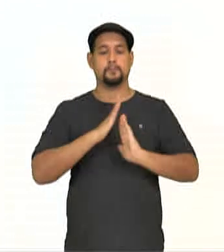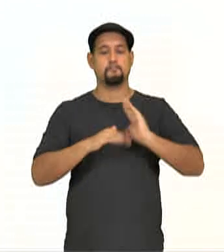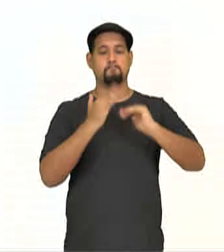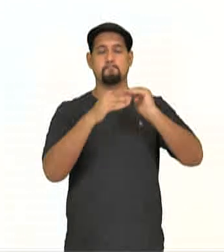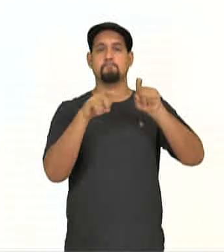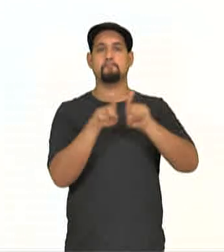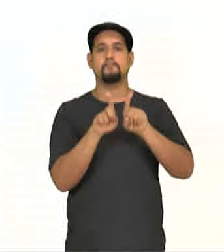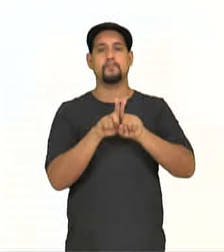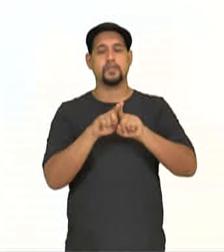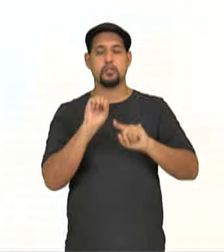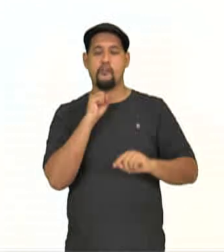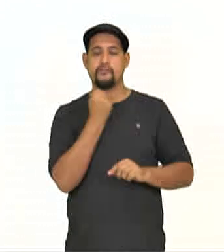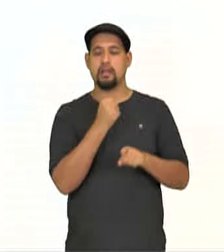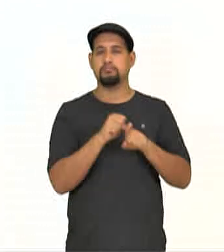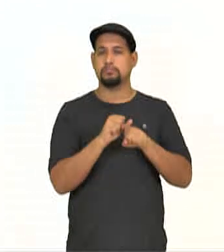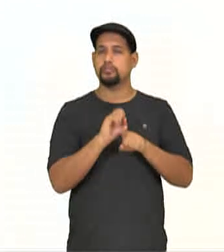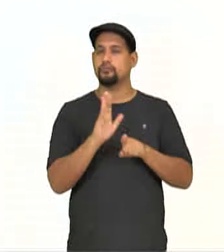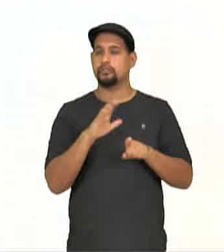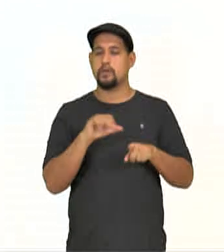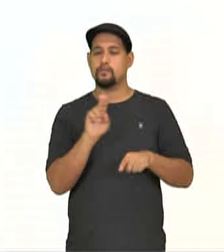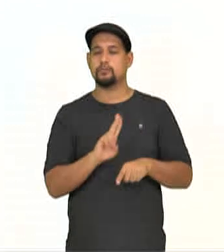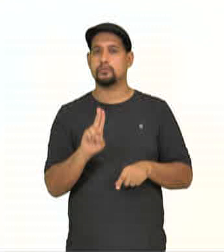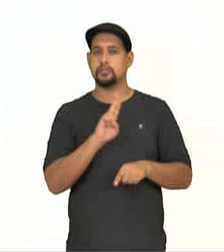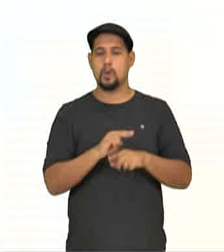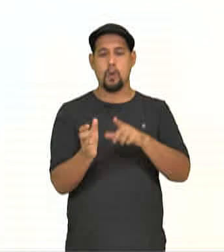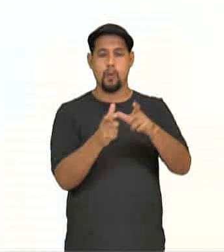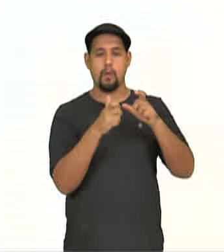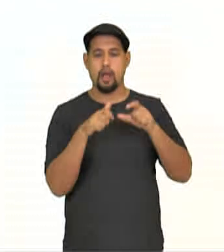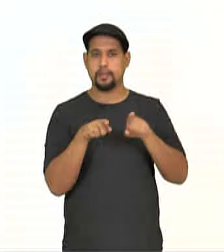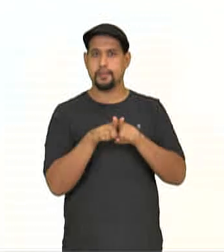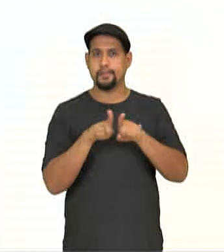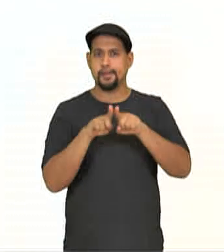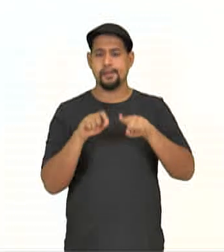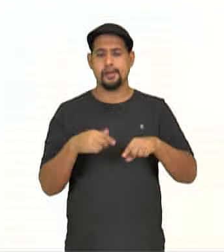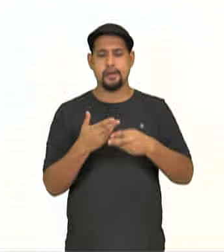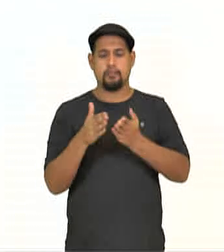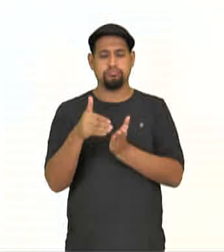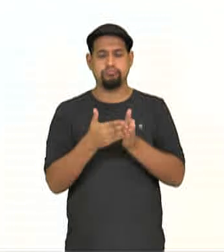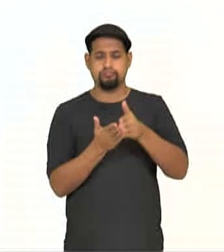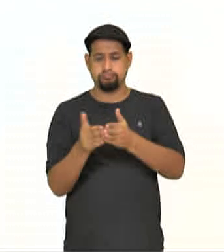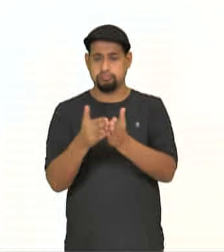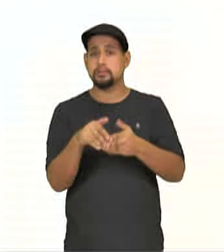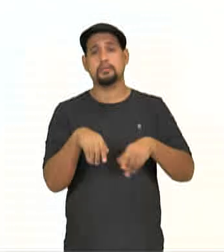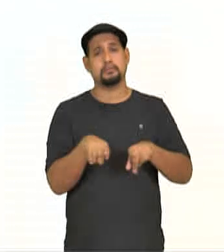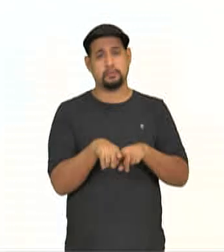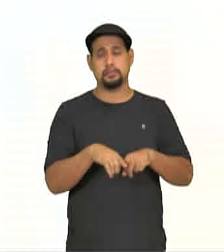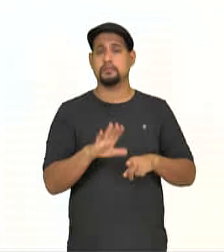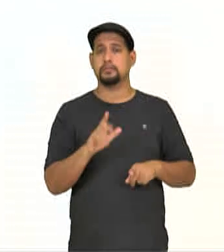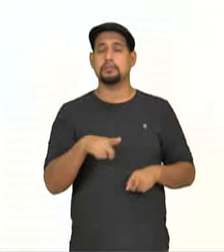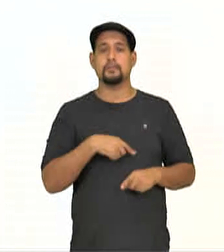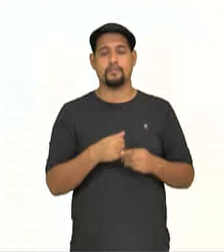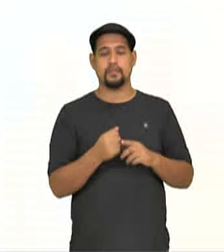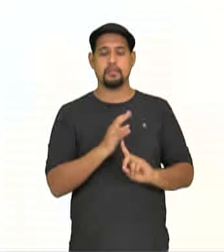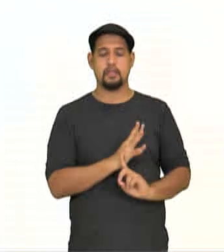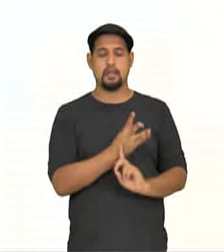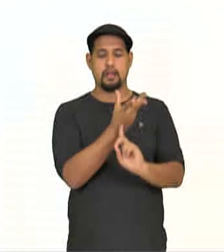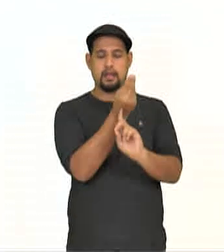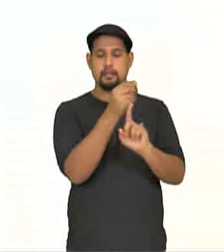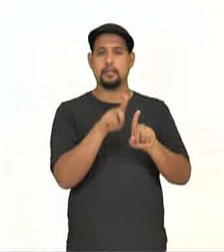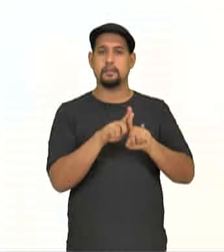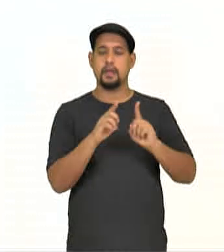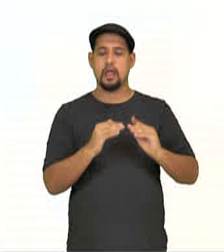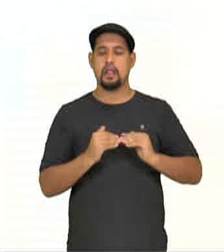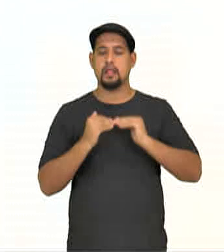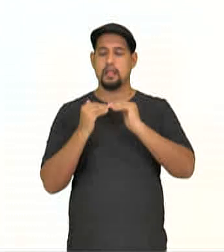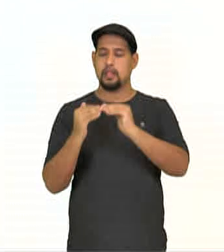do cientificismo, a ciência já estava ocupando o lugar, as grandes navegações também. As artes acabaram por